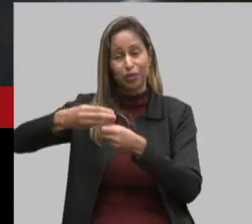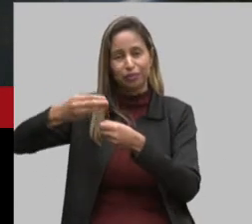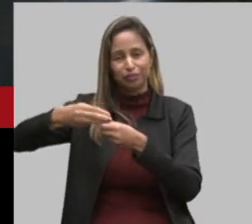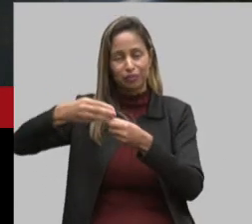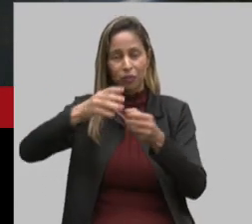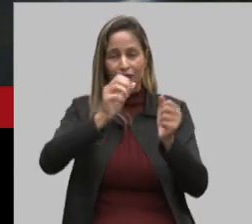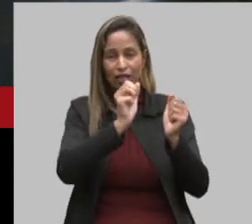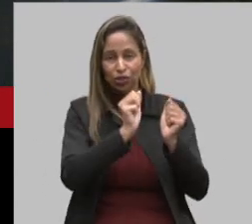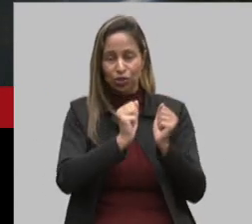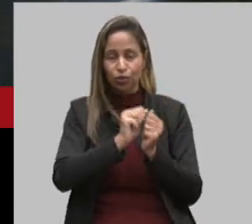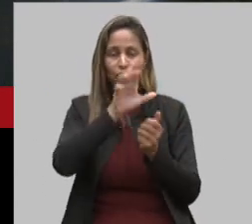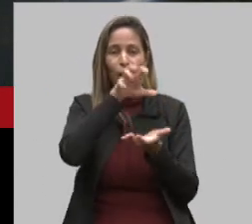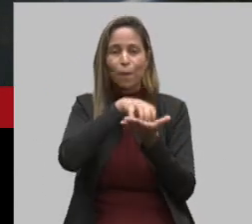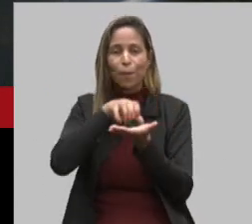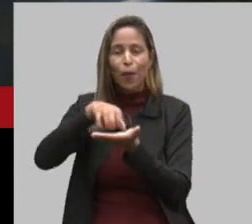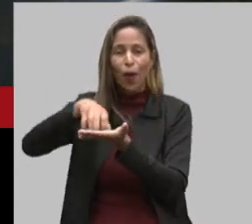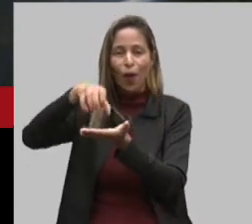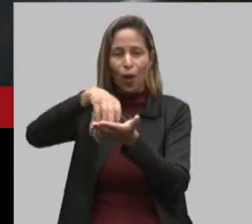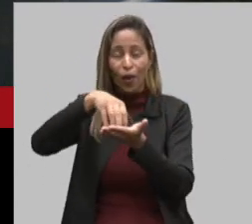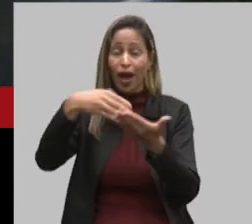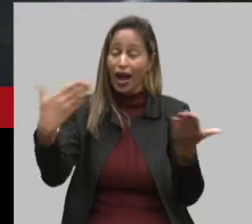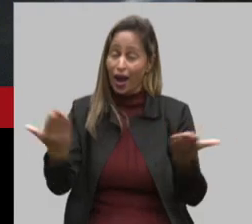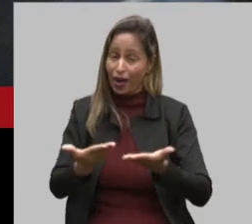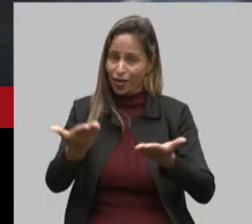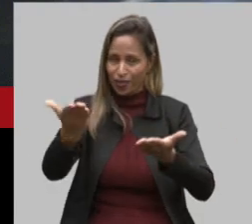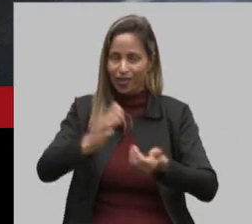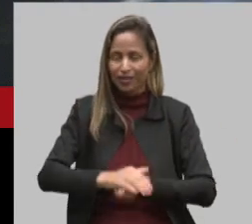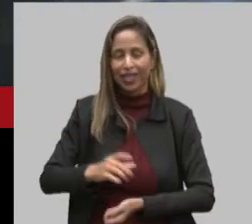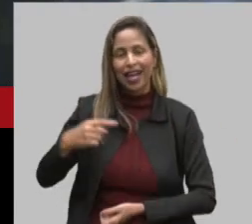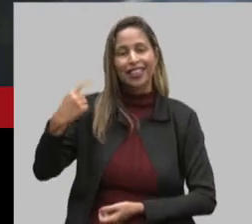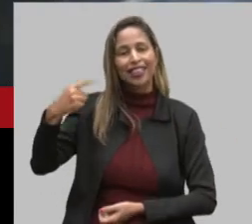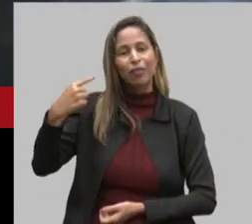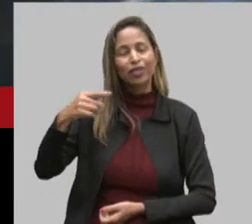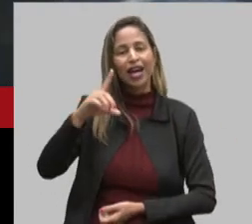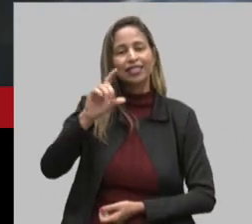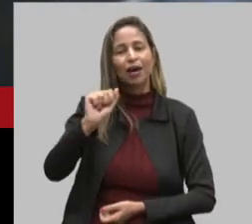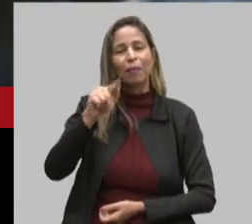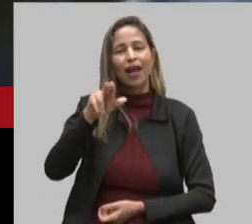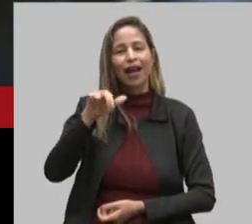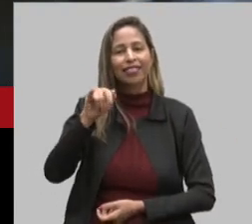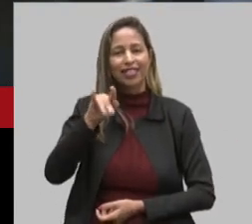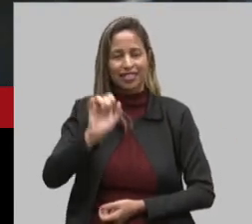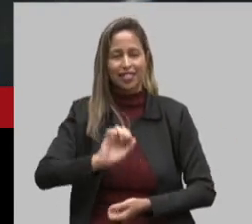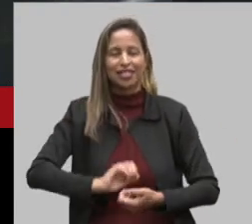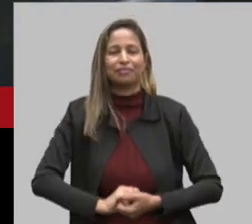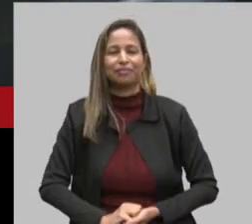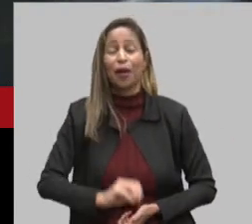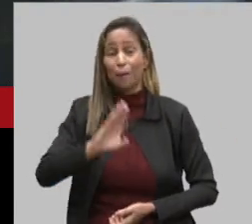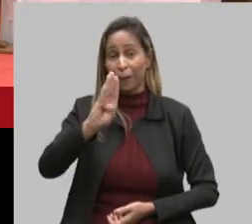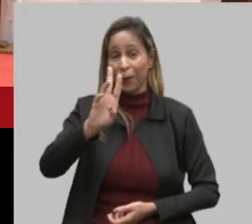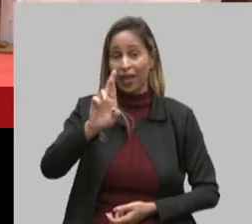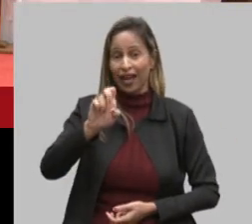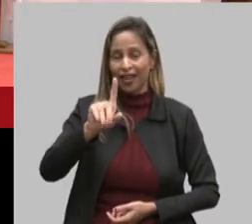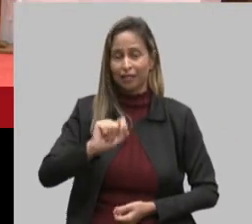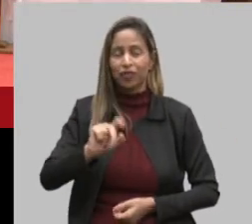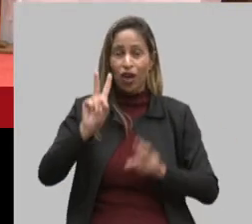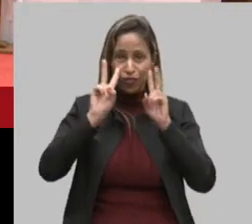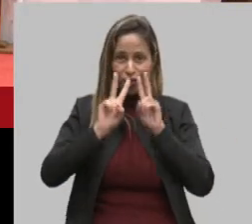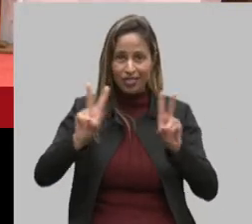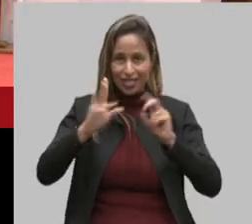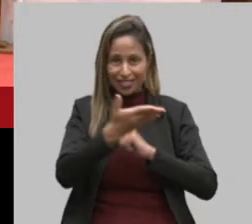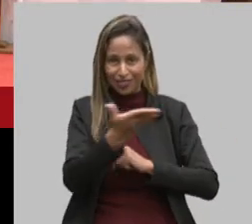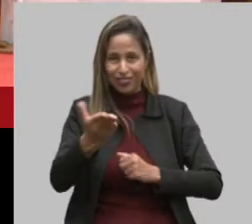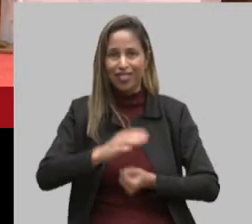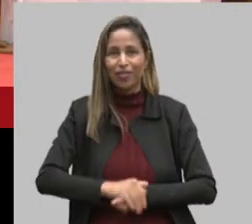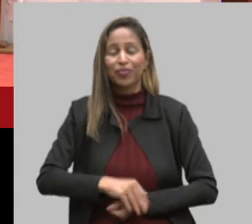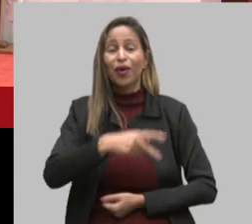em polos regionais com a palavra a deputada Beatriz Serqueira vocês observaram que o